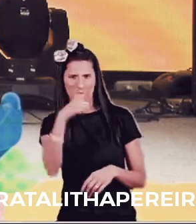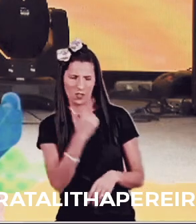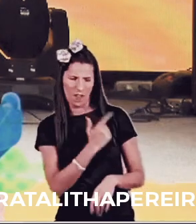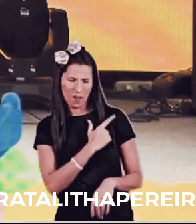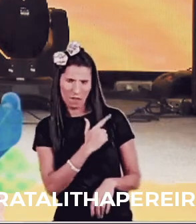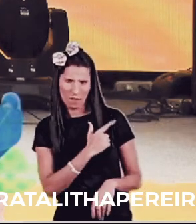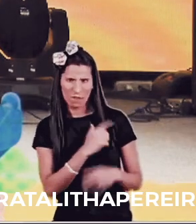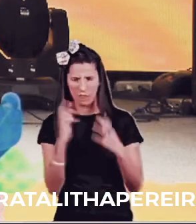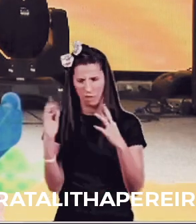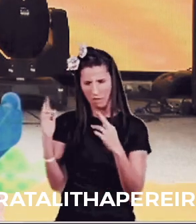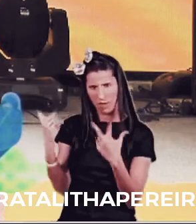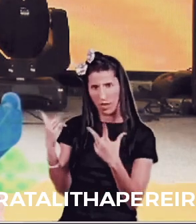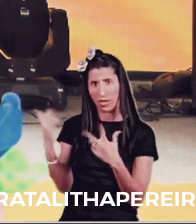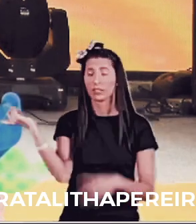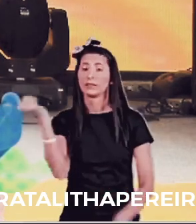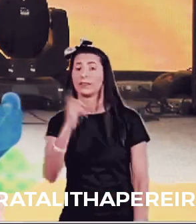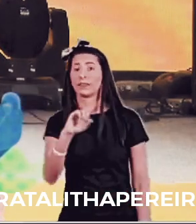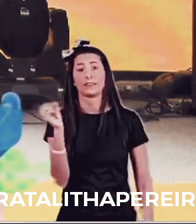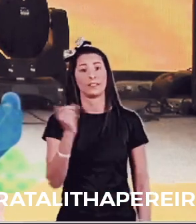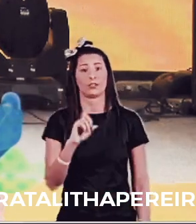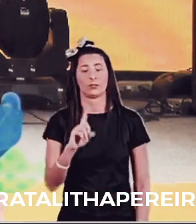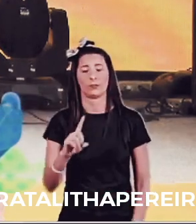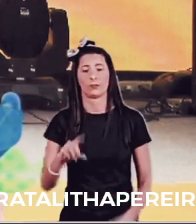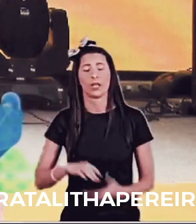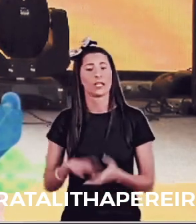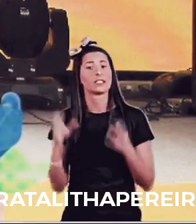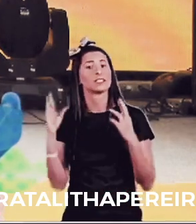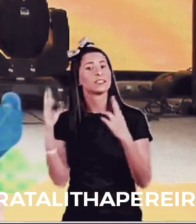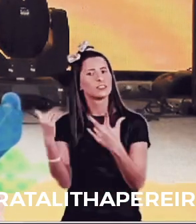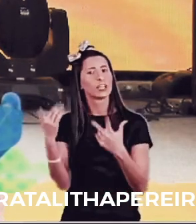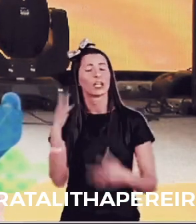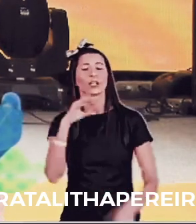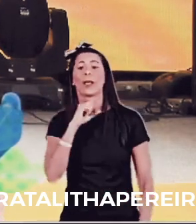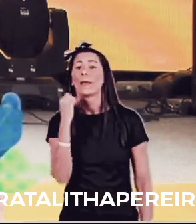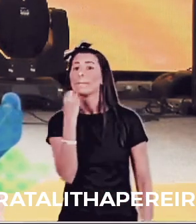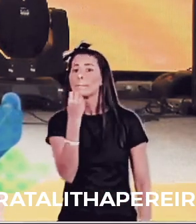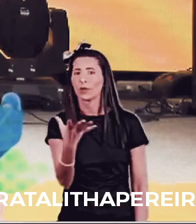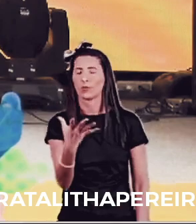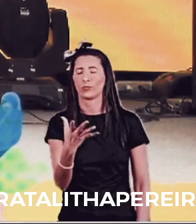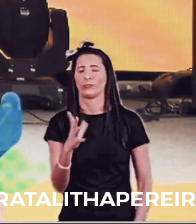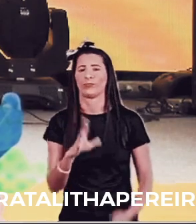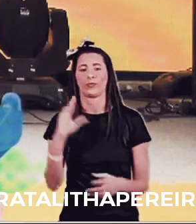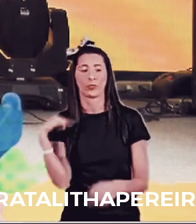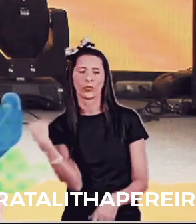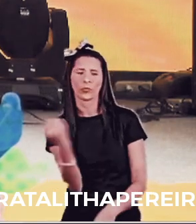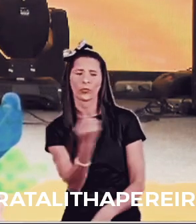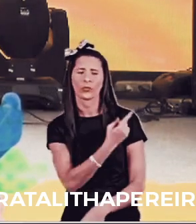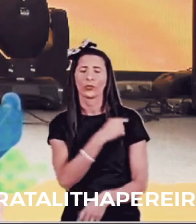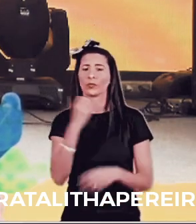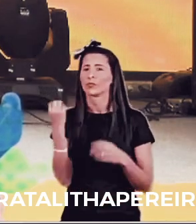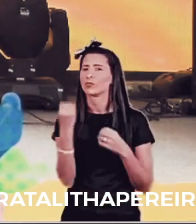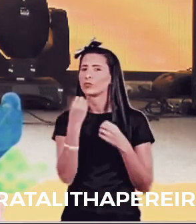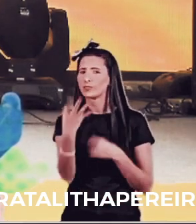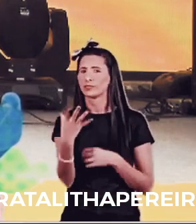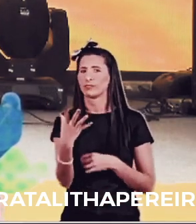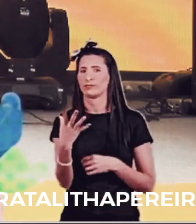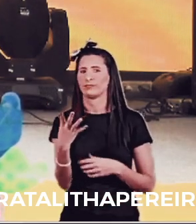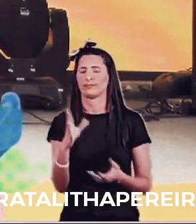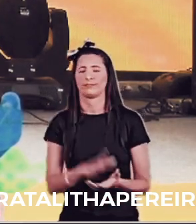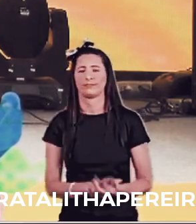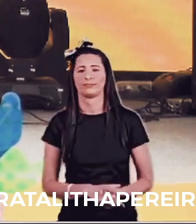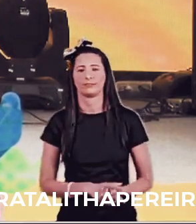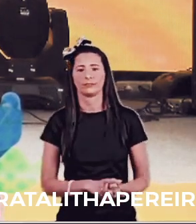Não, ser diferente é bom. Todos nós somos diferentes, tá? Então, é isso. Vamos saber, então,